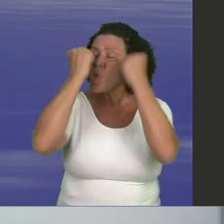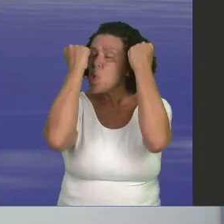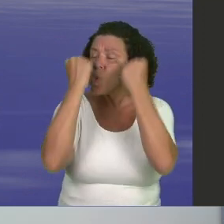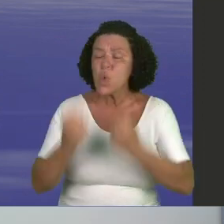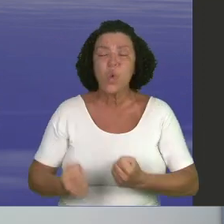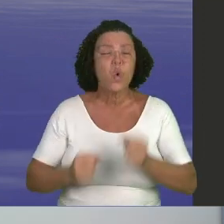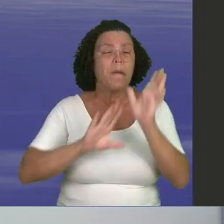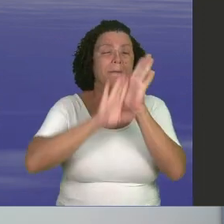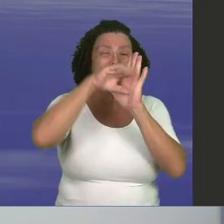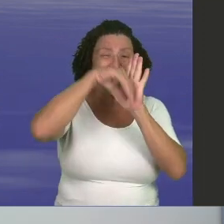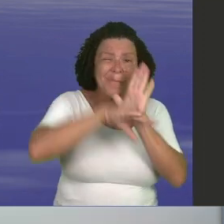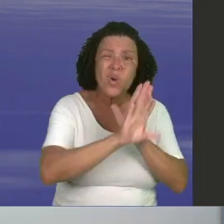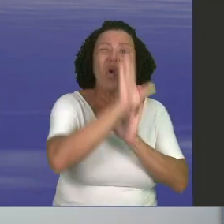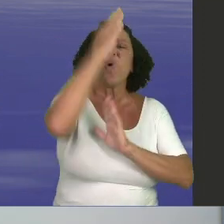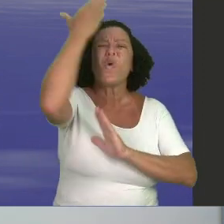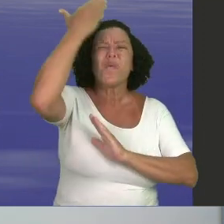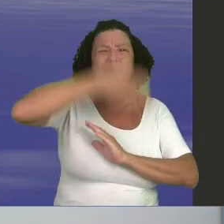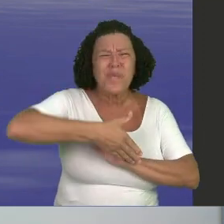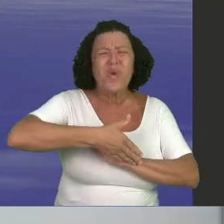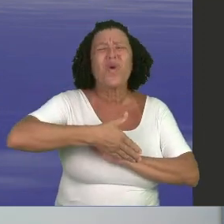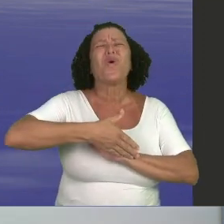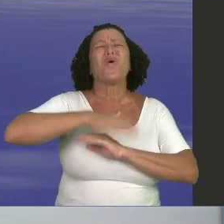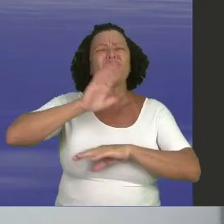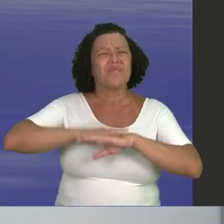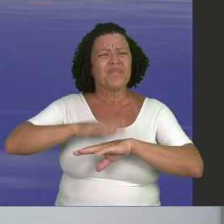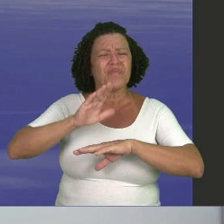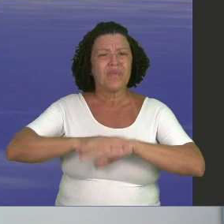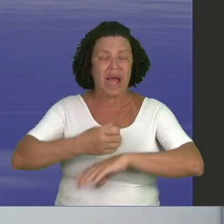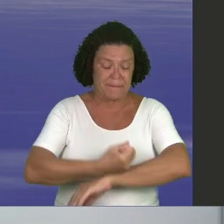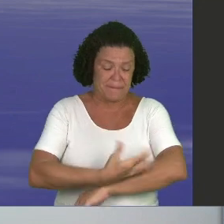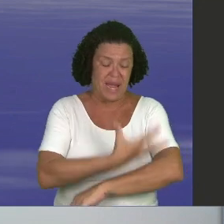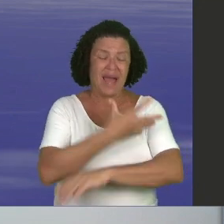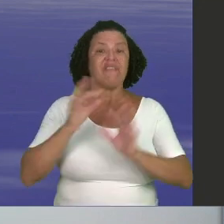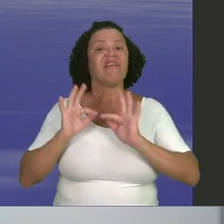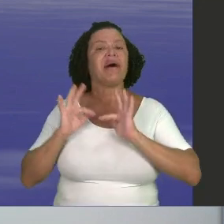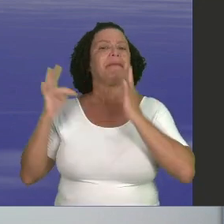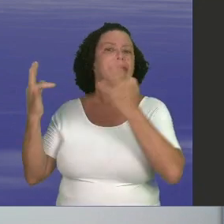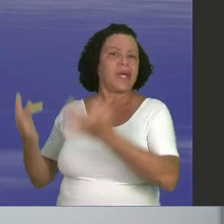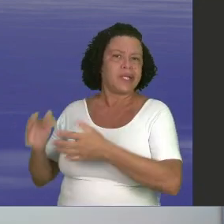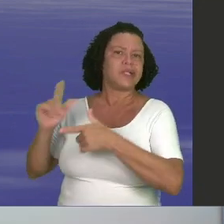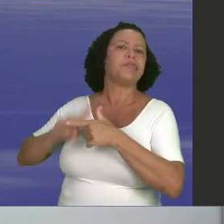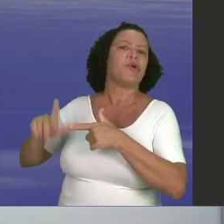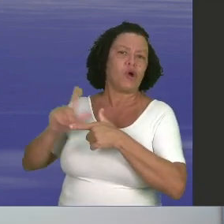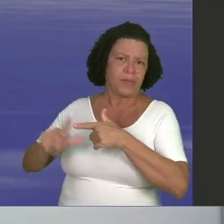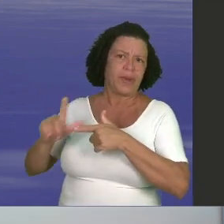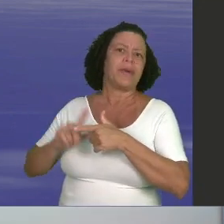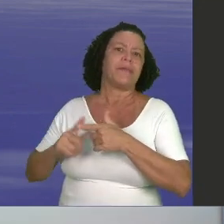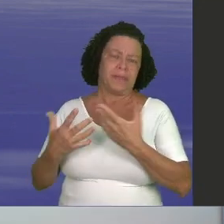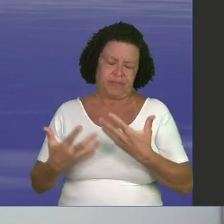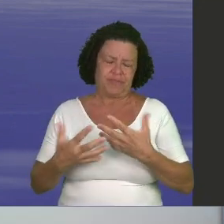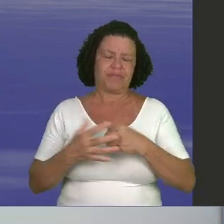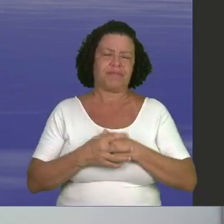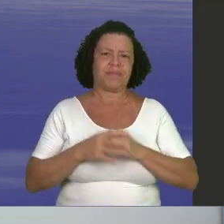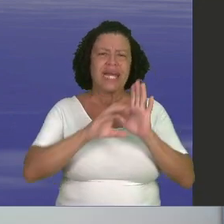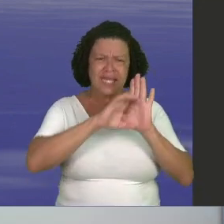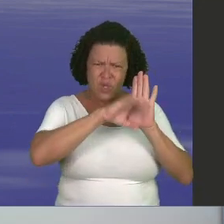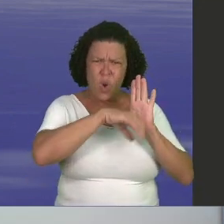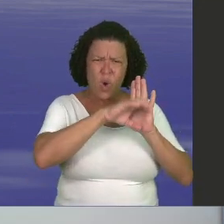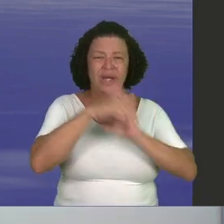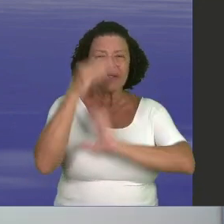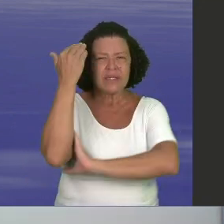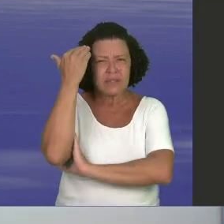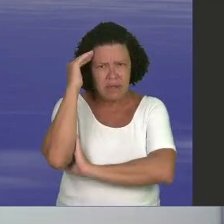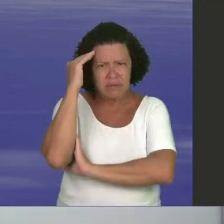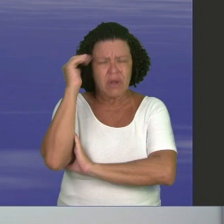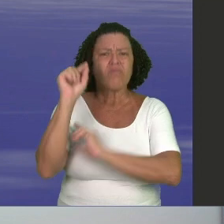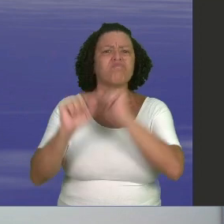grandes problemas emocionais e familiares. Entender um pouco esses conceitos e o que